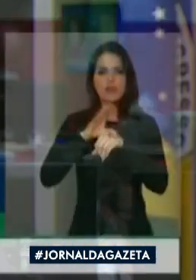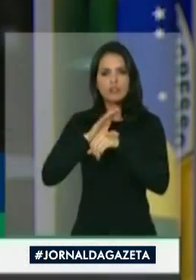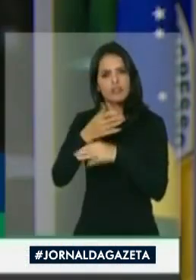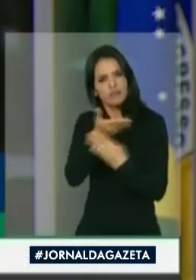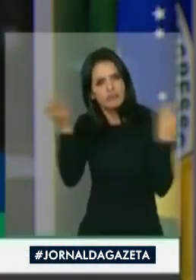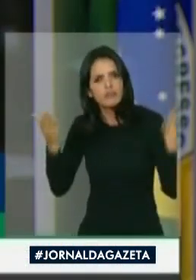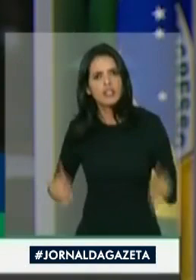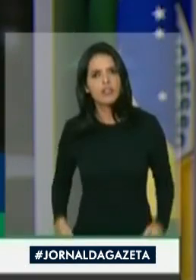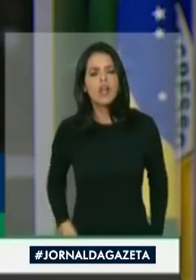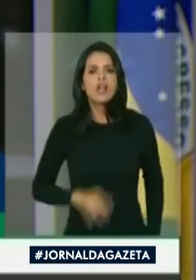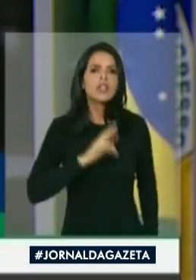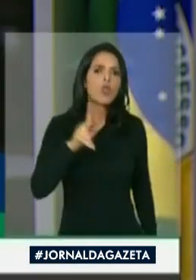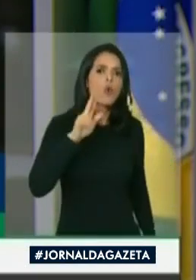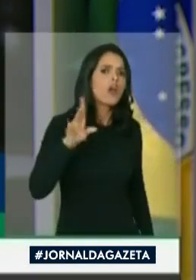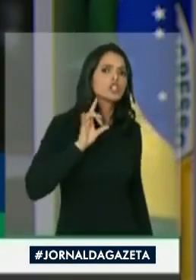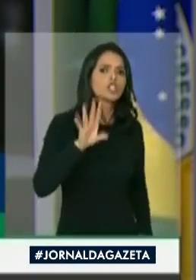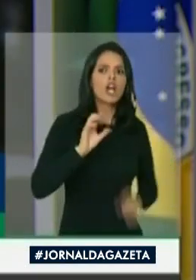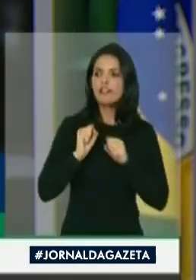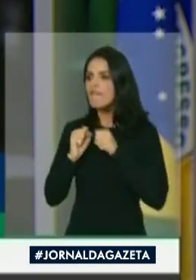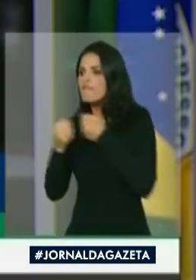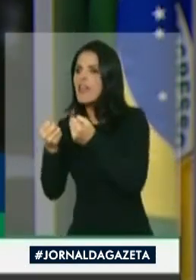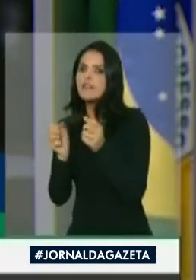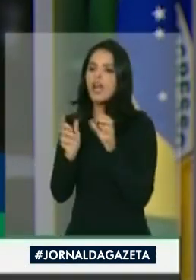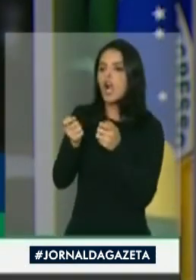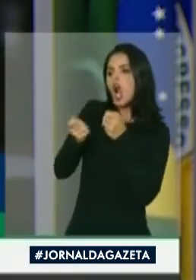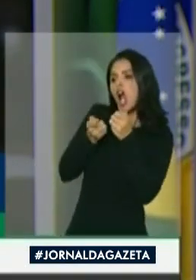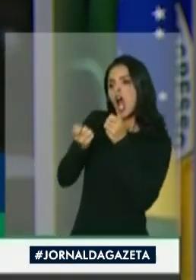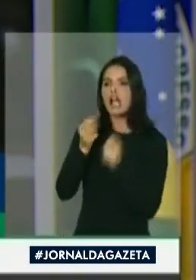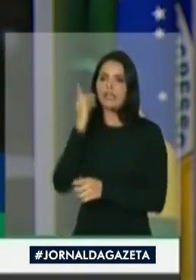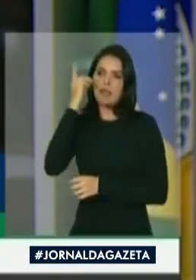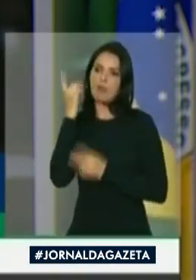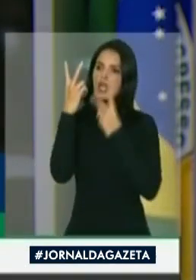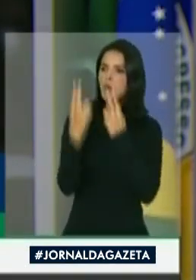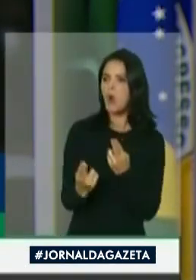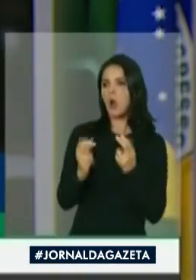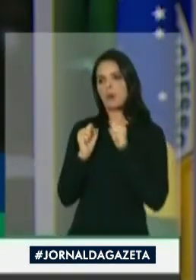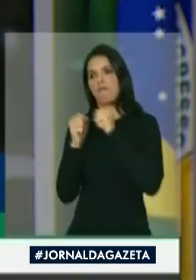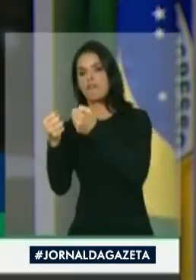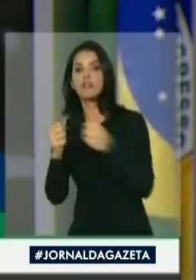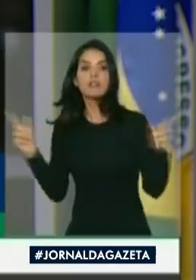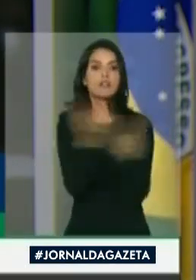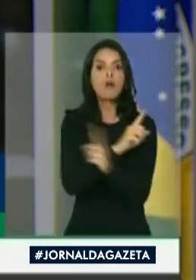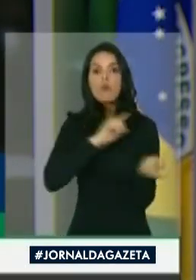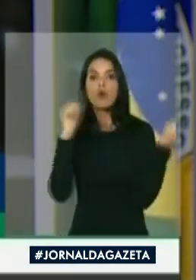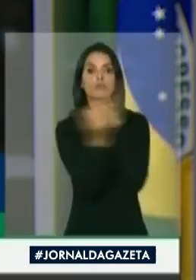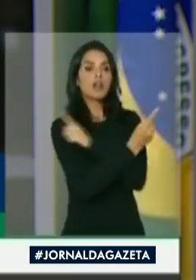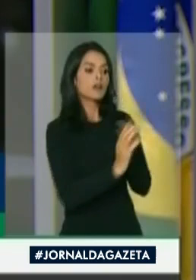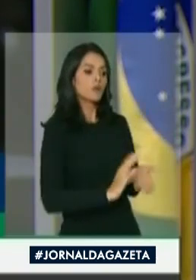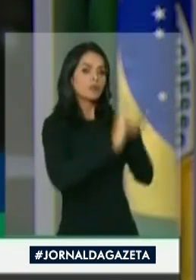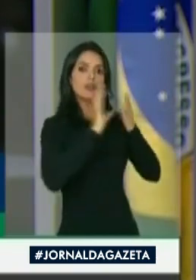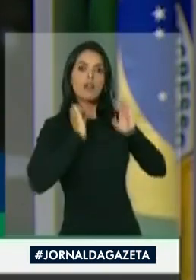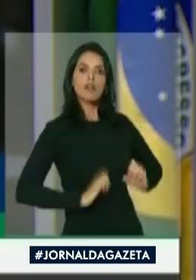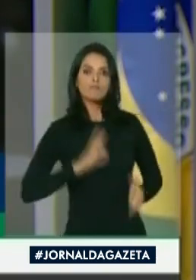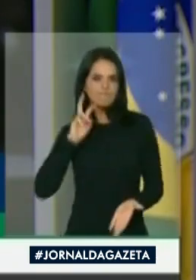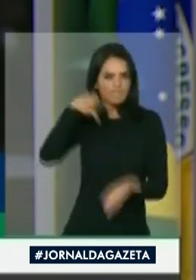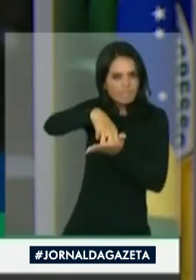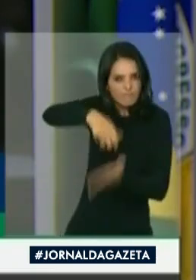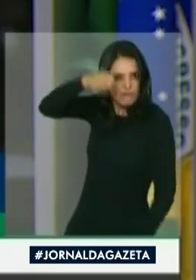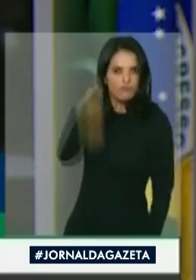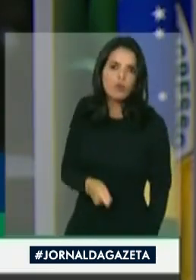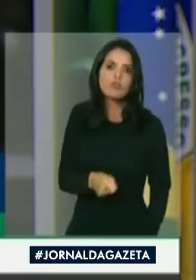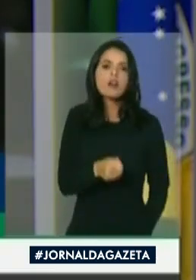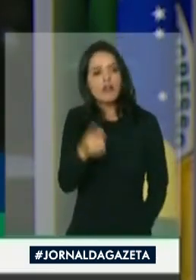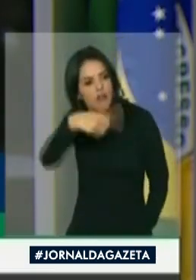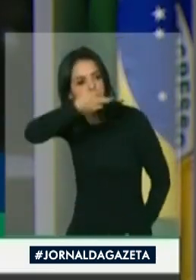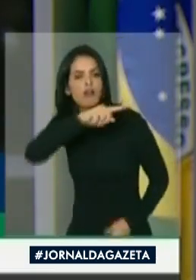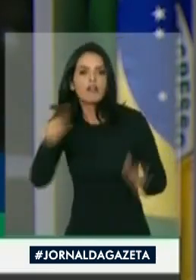deliberando sobre o assunto e em poucos instantes, nos próximos minutos, deve começar a votação propriamente dita. Nesse momento